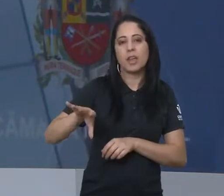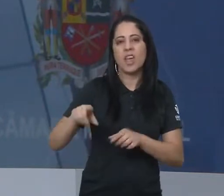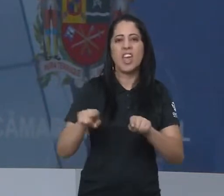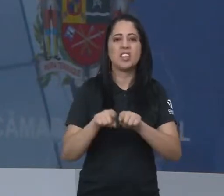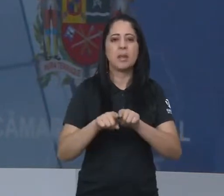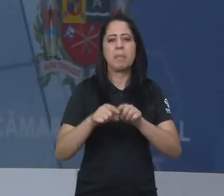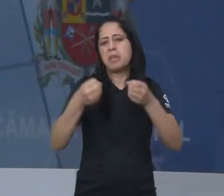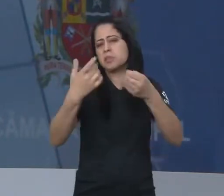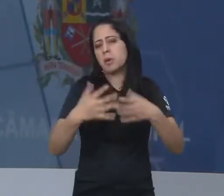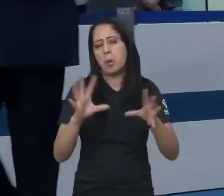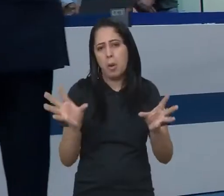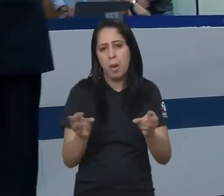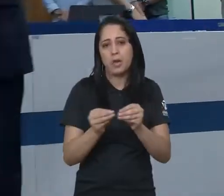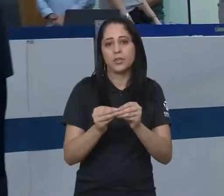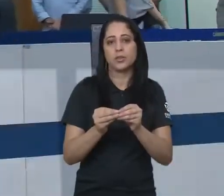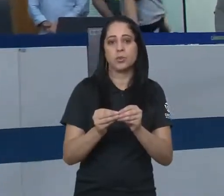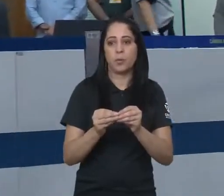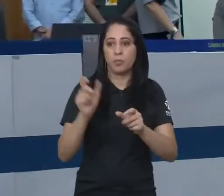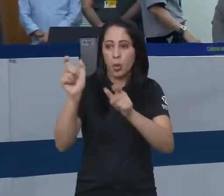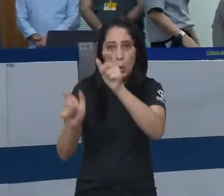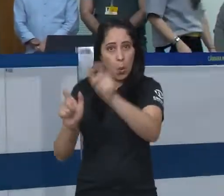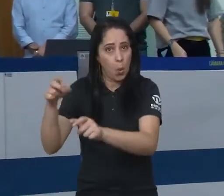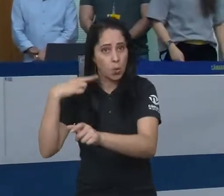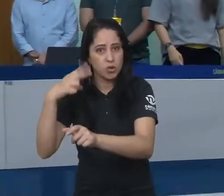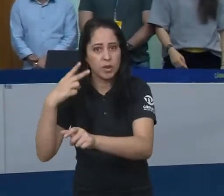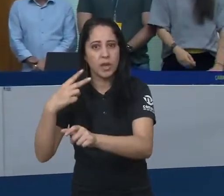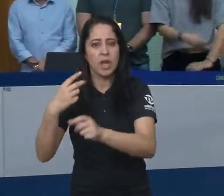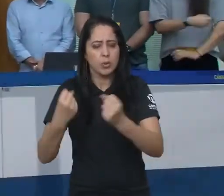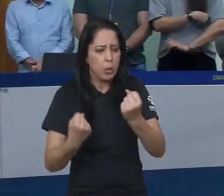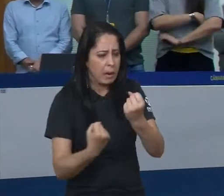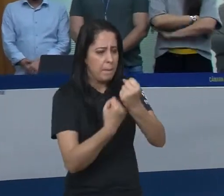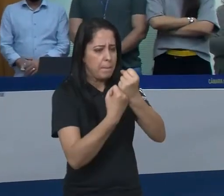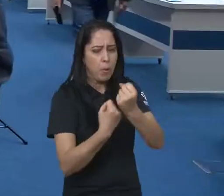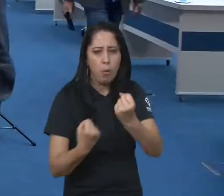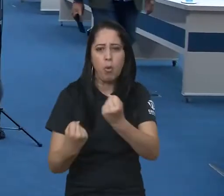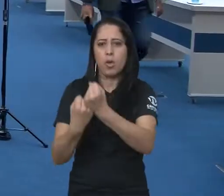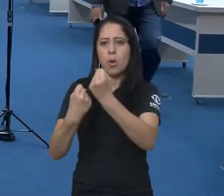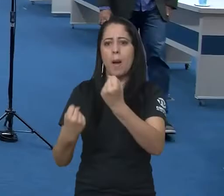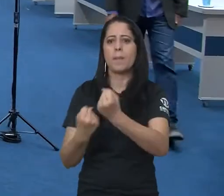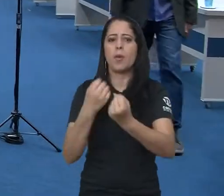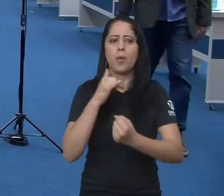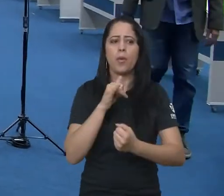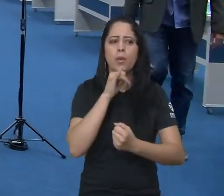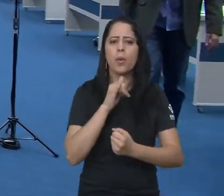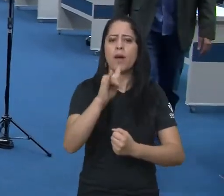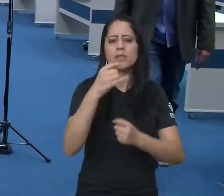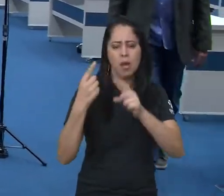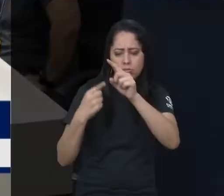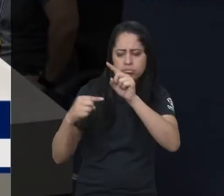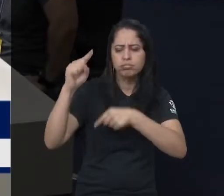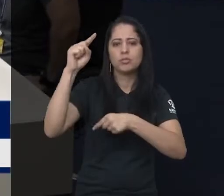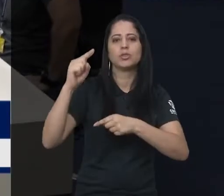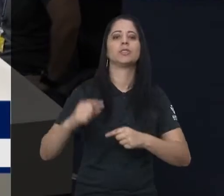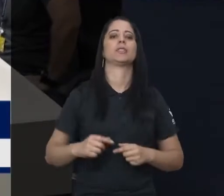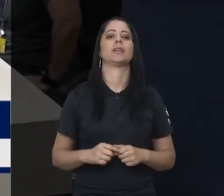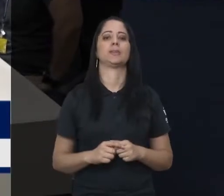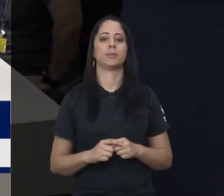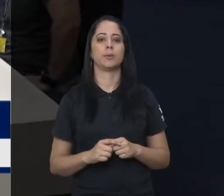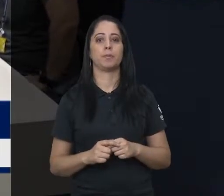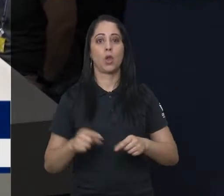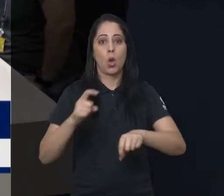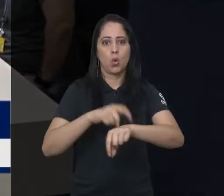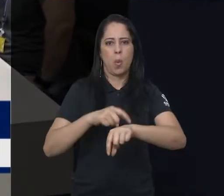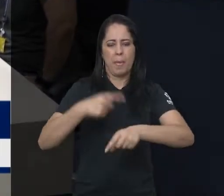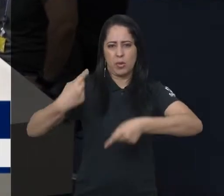fazer um balanço do mandato. Diversos vereadores se manifestaram para desejar sucesso ao colega. Já no período